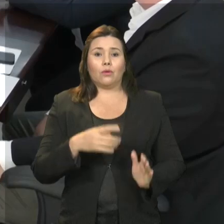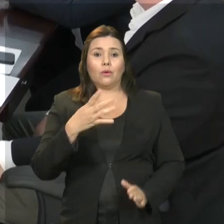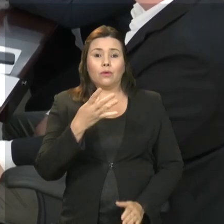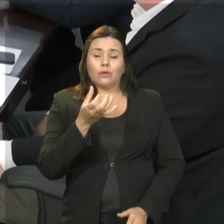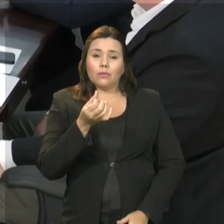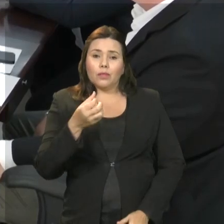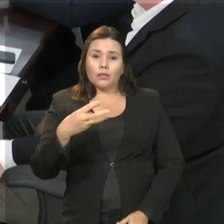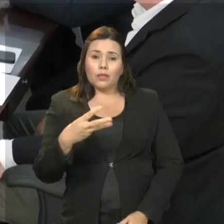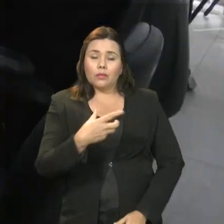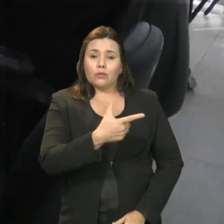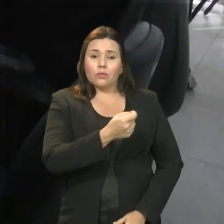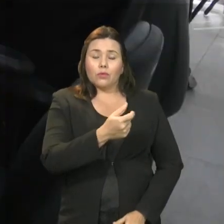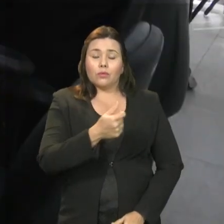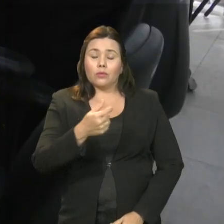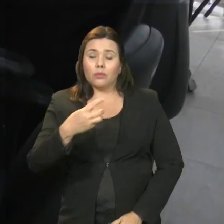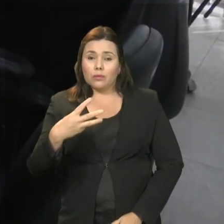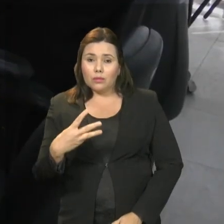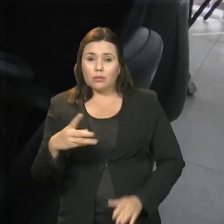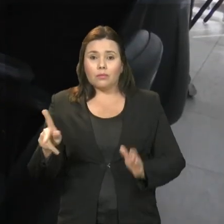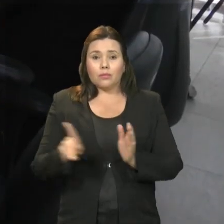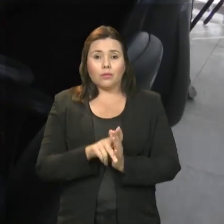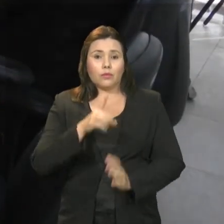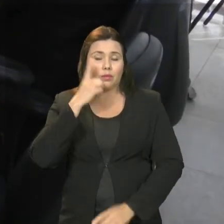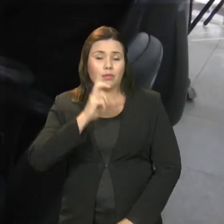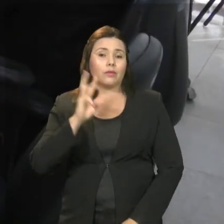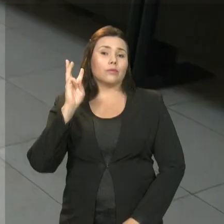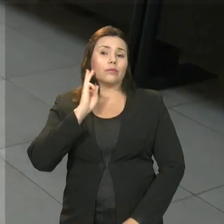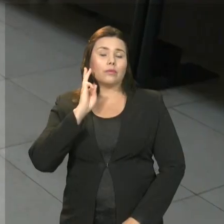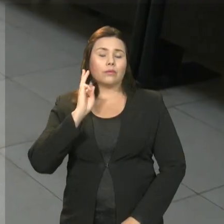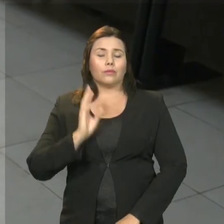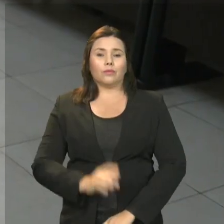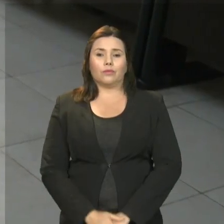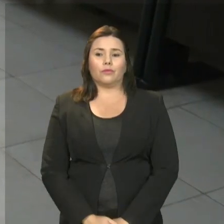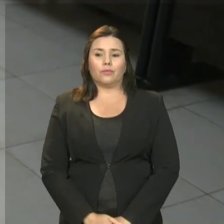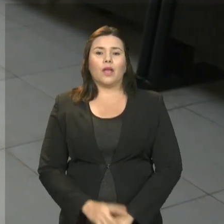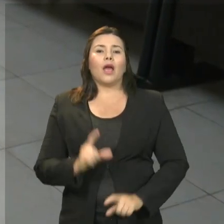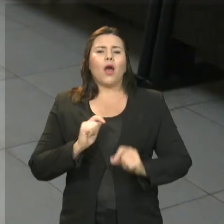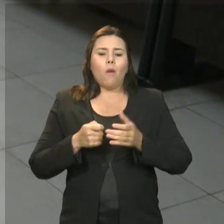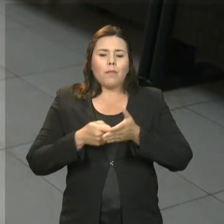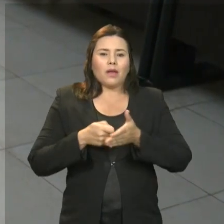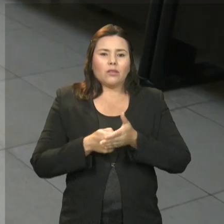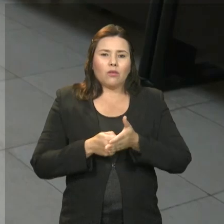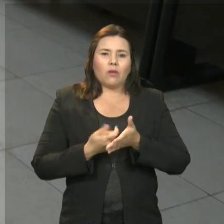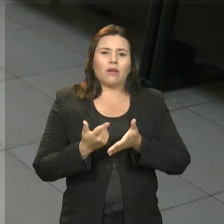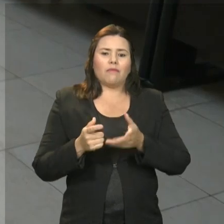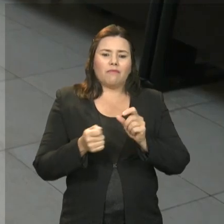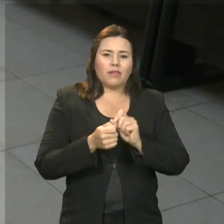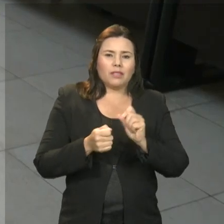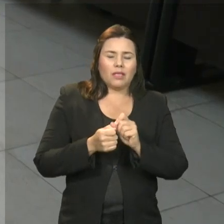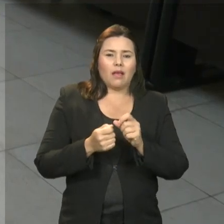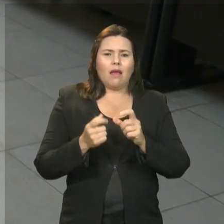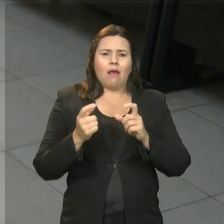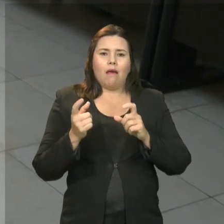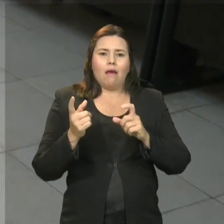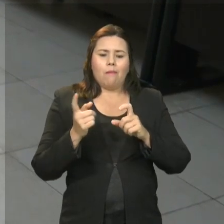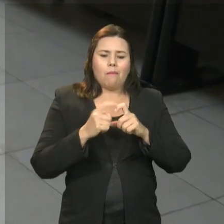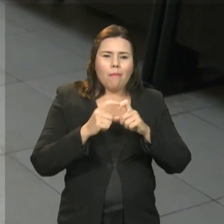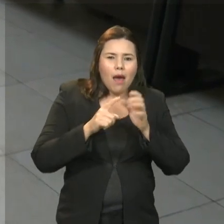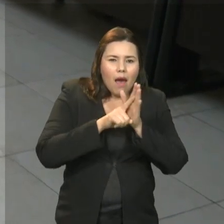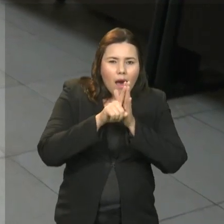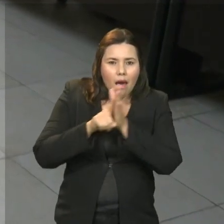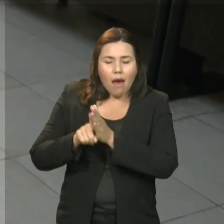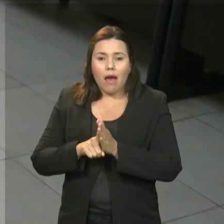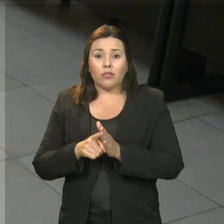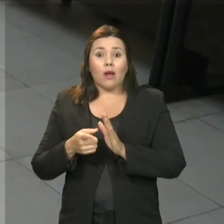463 de 2023, de autoria do deputado Elton do Curso, que torna obrigatória a realização de exames pré-operatórios